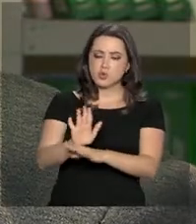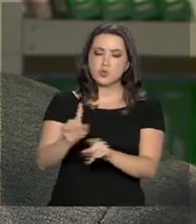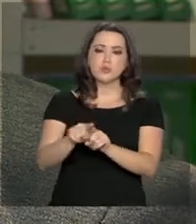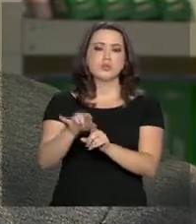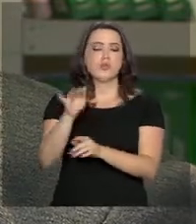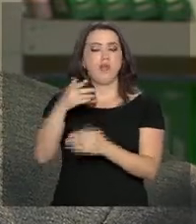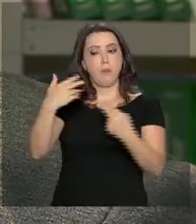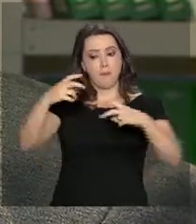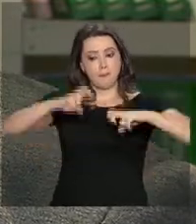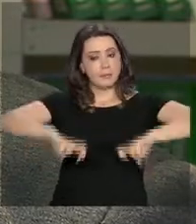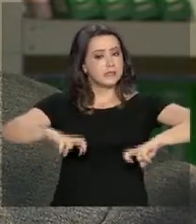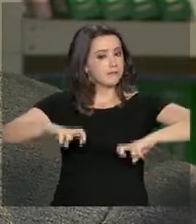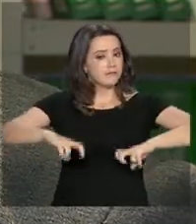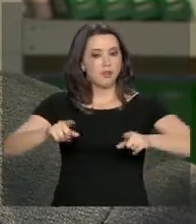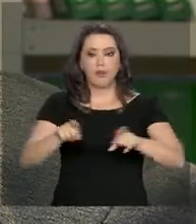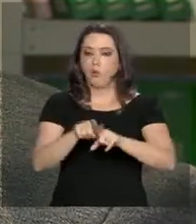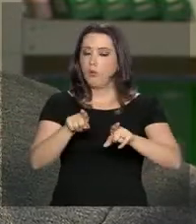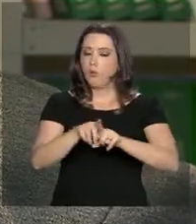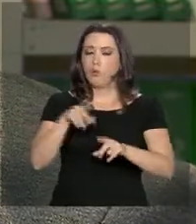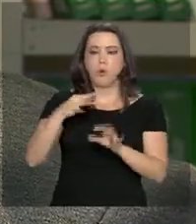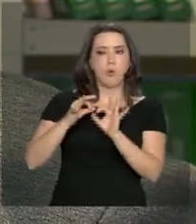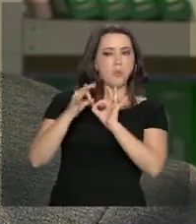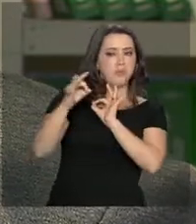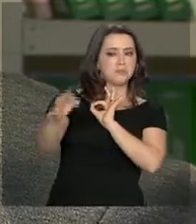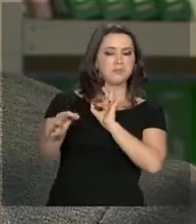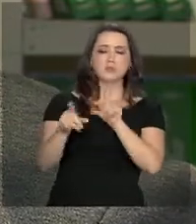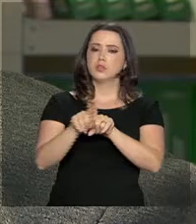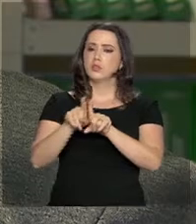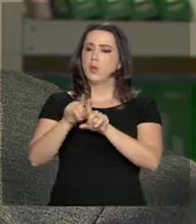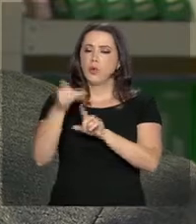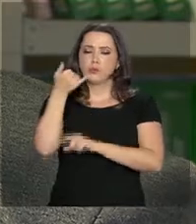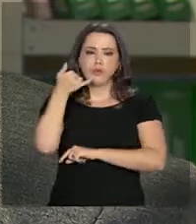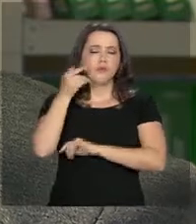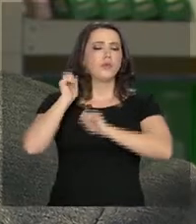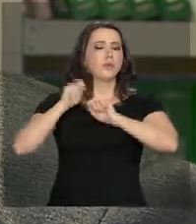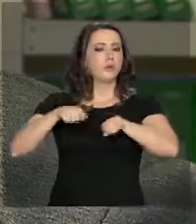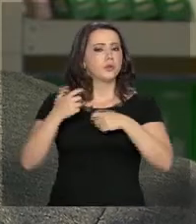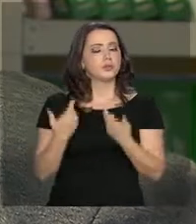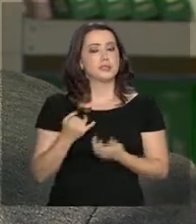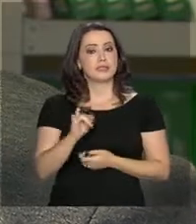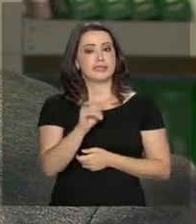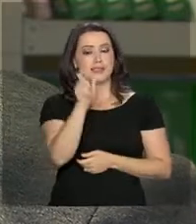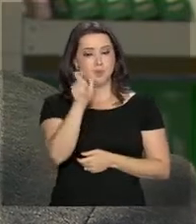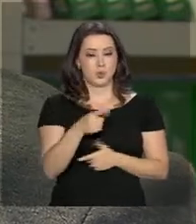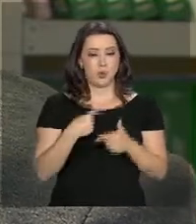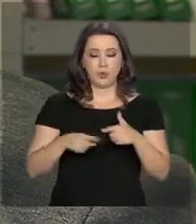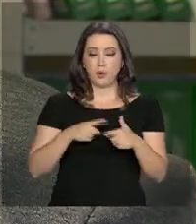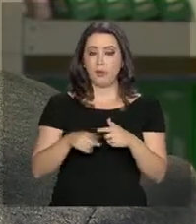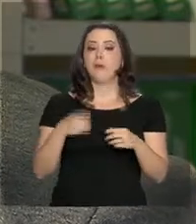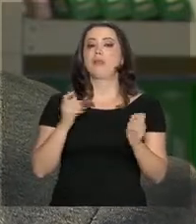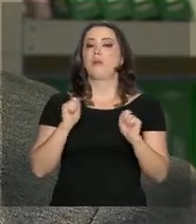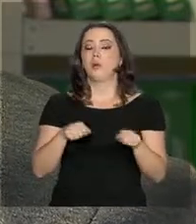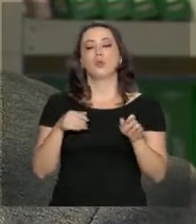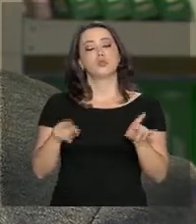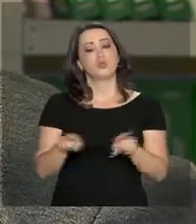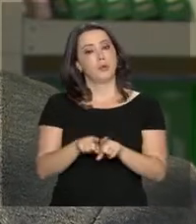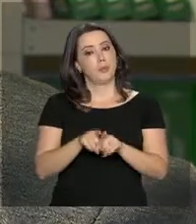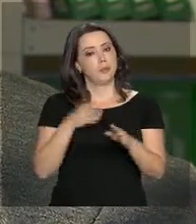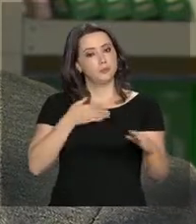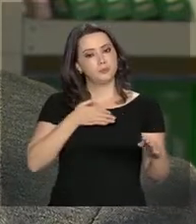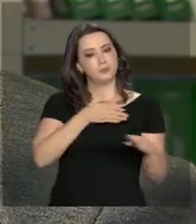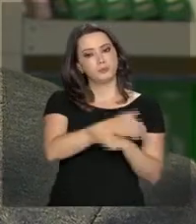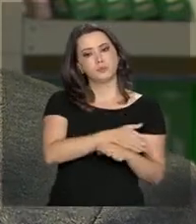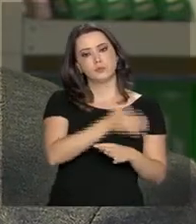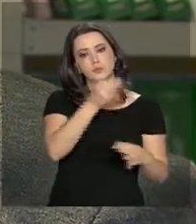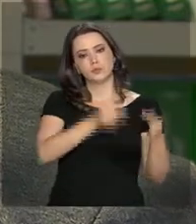atendimento presencial como também remoto telefônico se o consumidor for lesado ele também pode procurar um